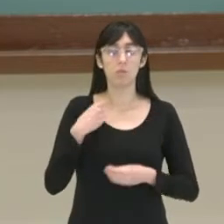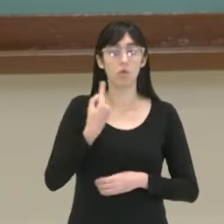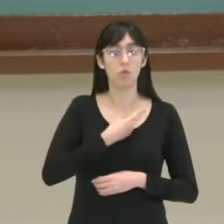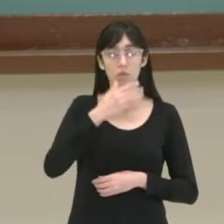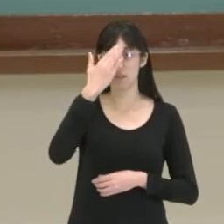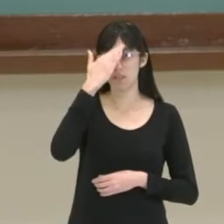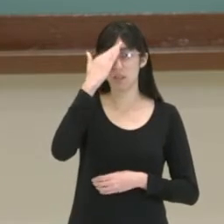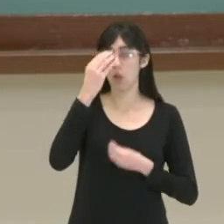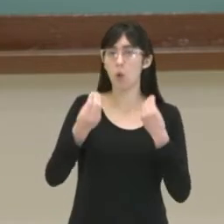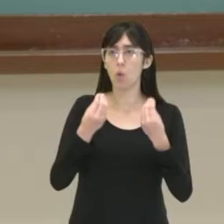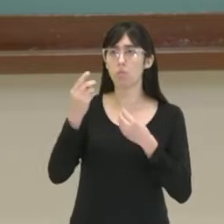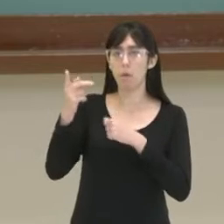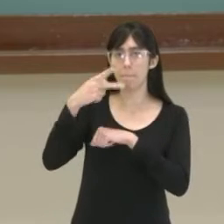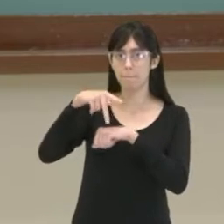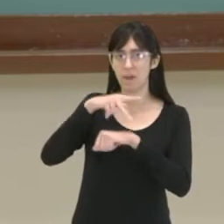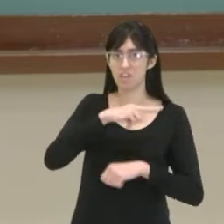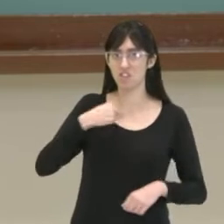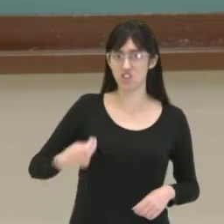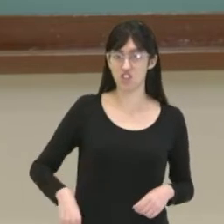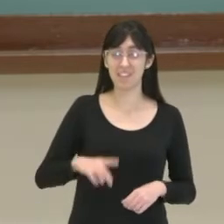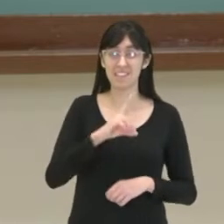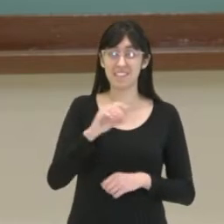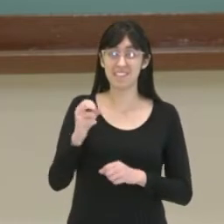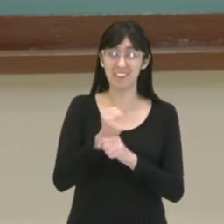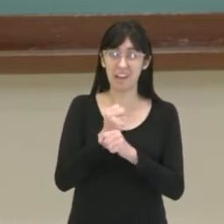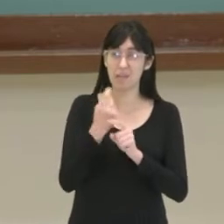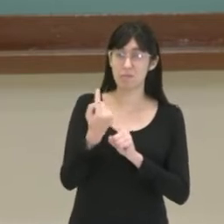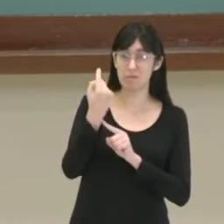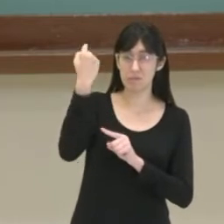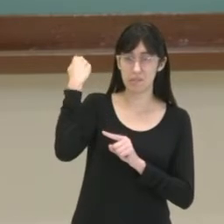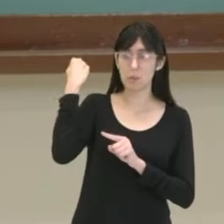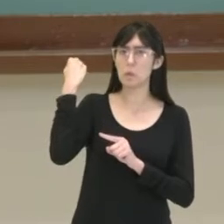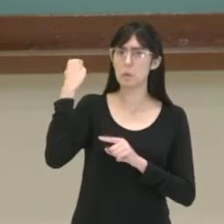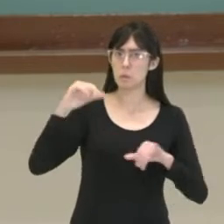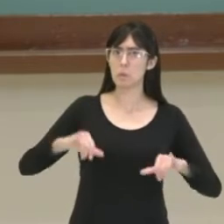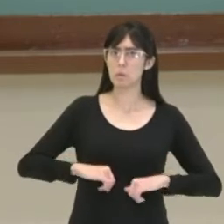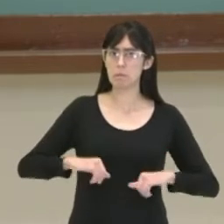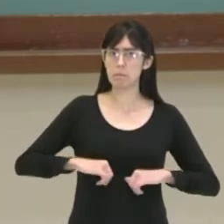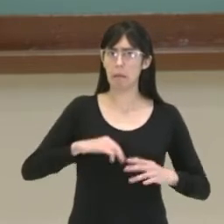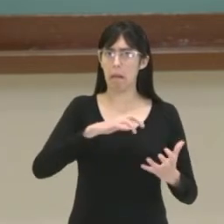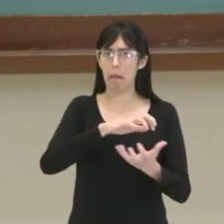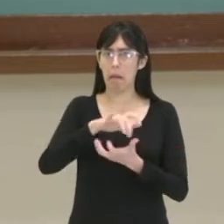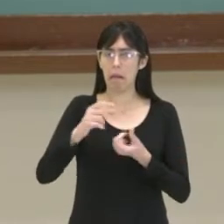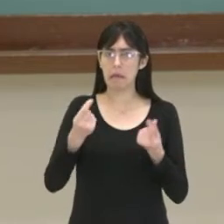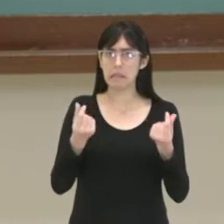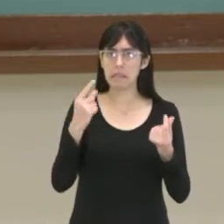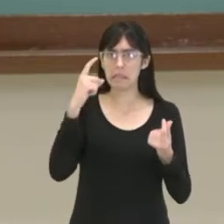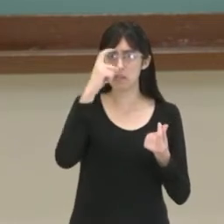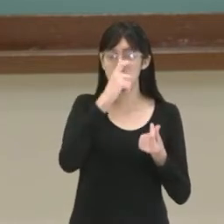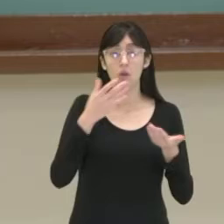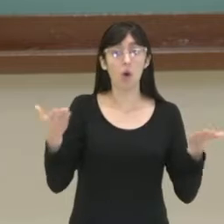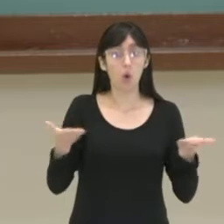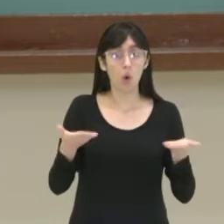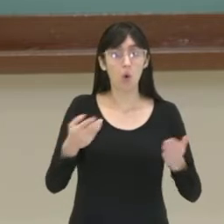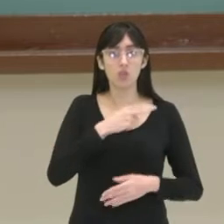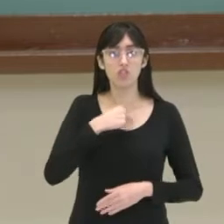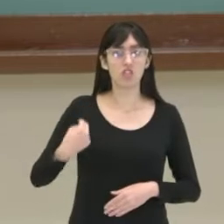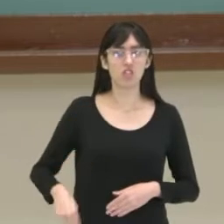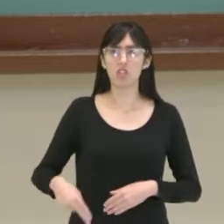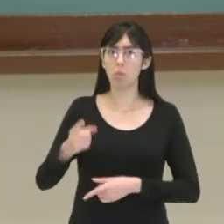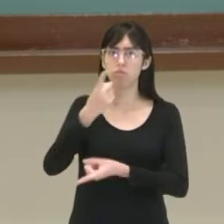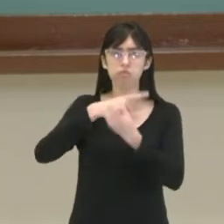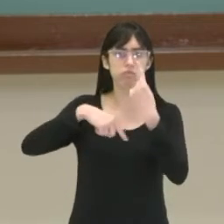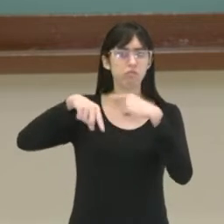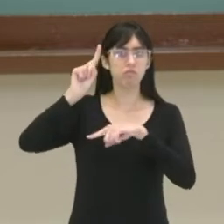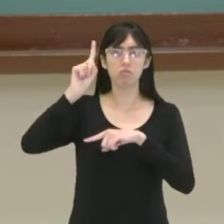um país que há 100 anos atrás passava por diversas crises, hoje se tornou a segunda maior economia do